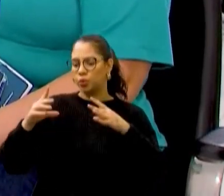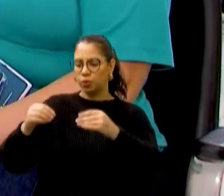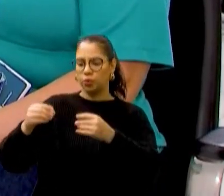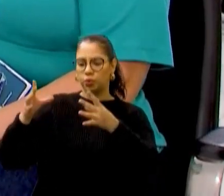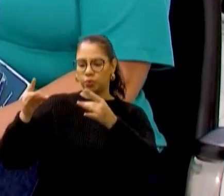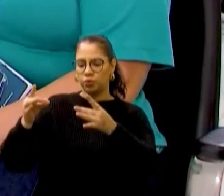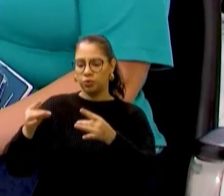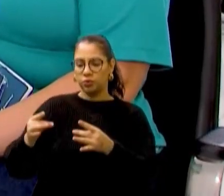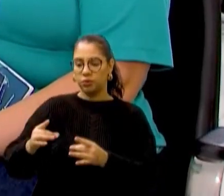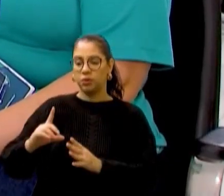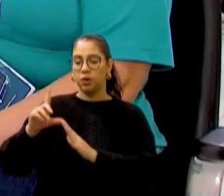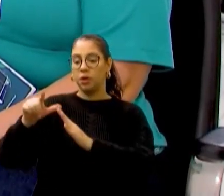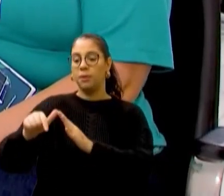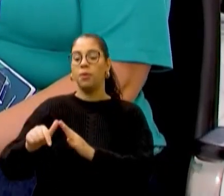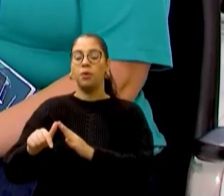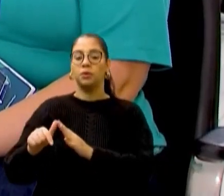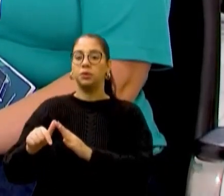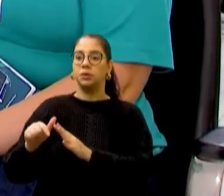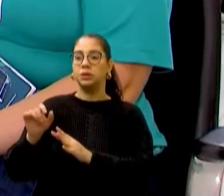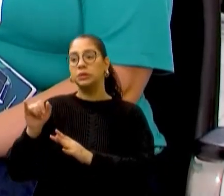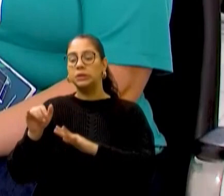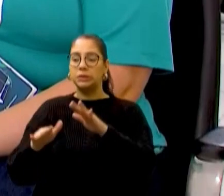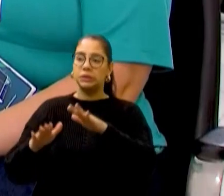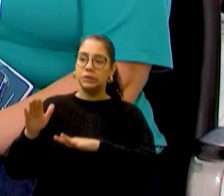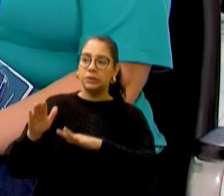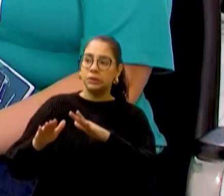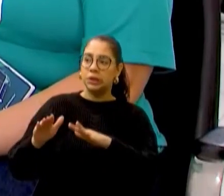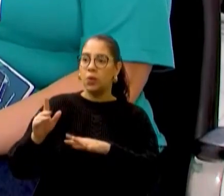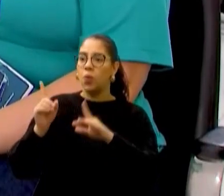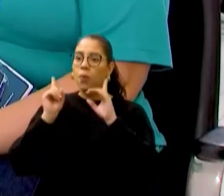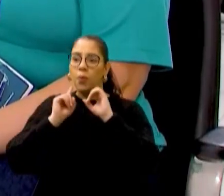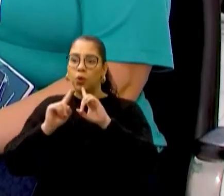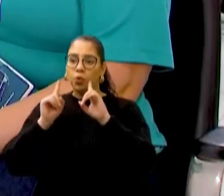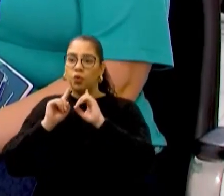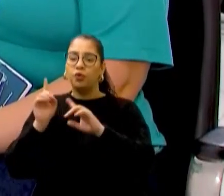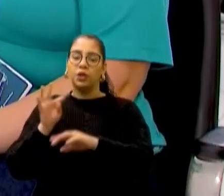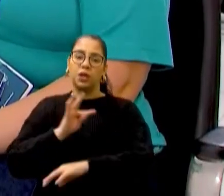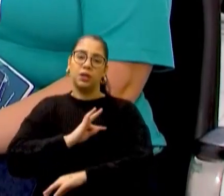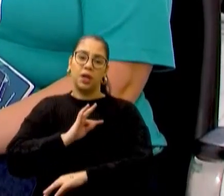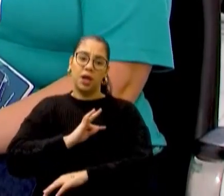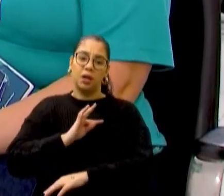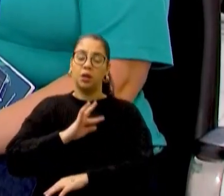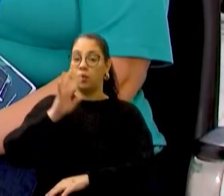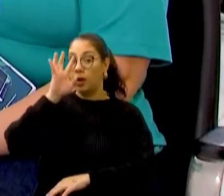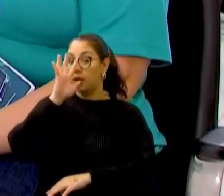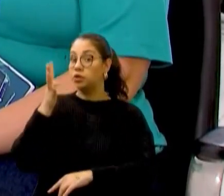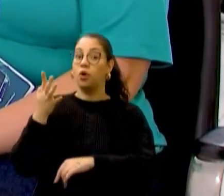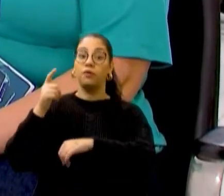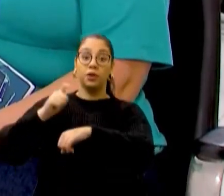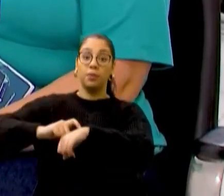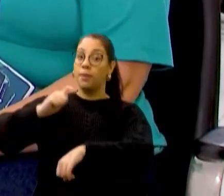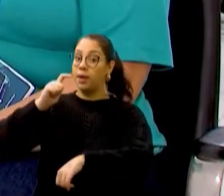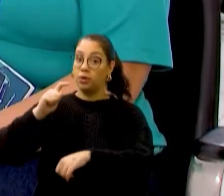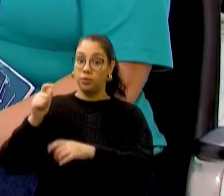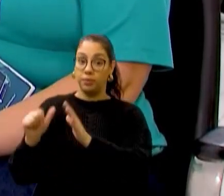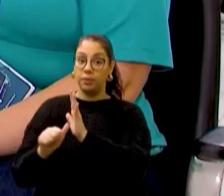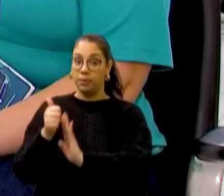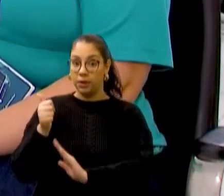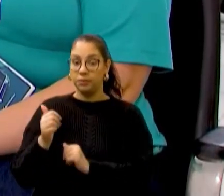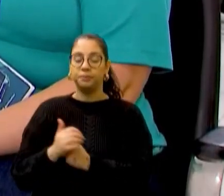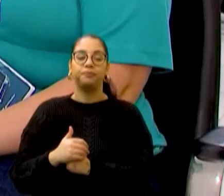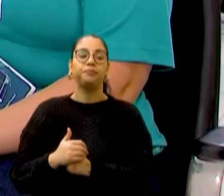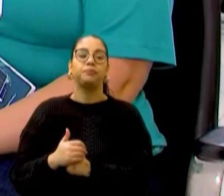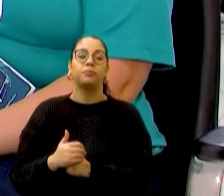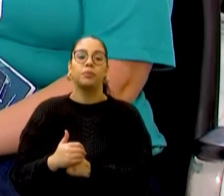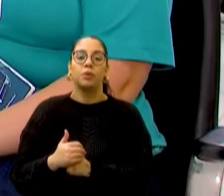feita toda a sondagem e Através disso dependendo se for alguma coisa na dúvida técnica é resolvido nesse primeiro atendimento